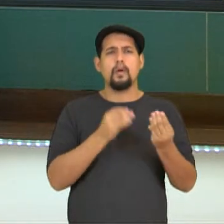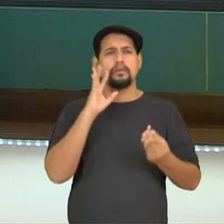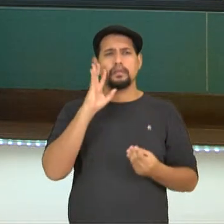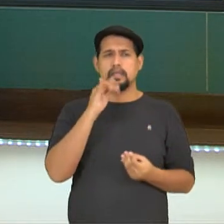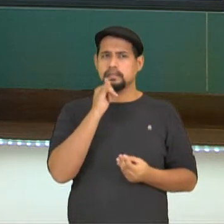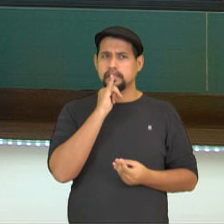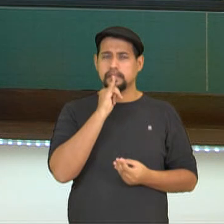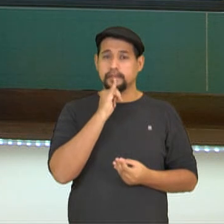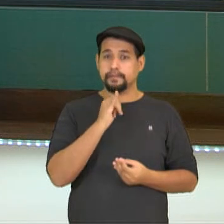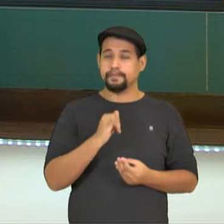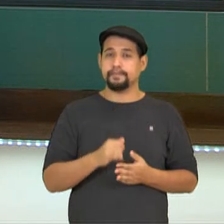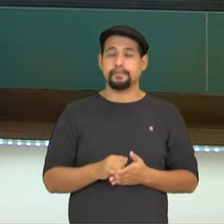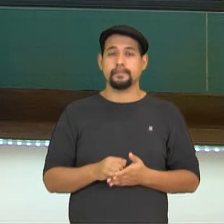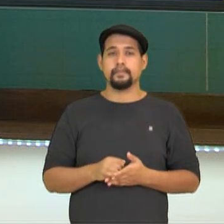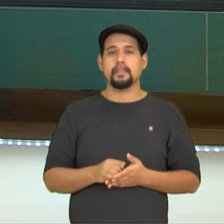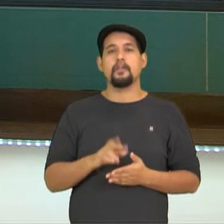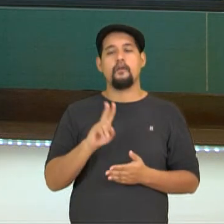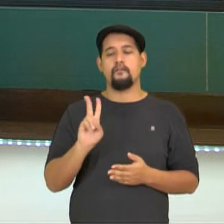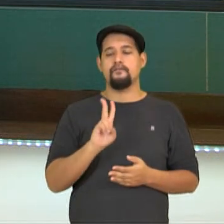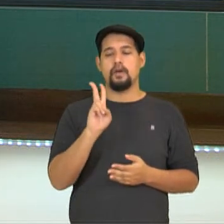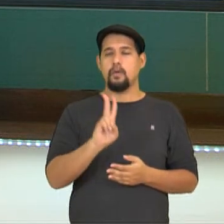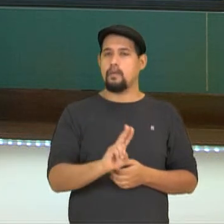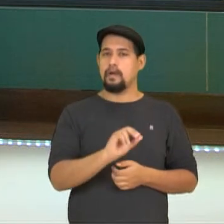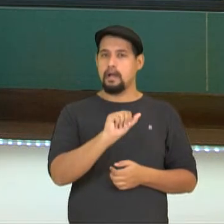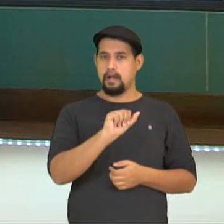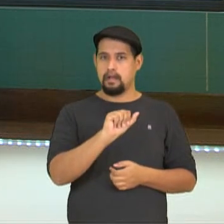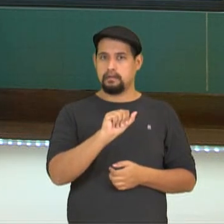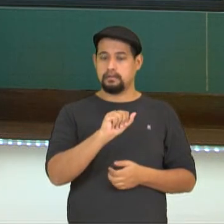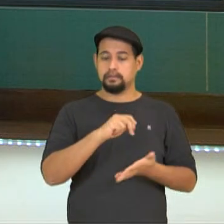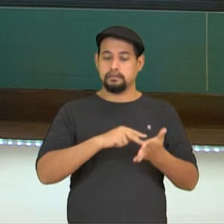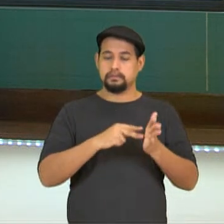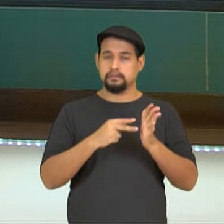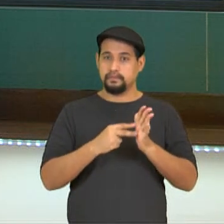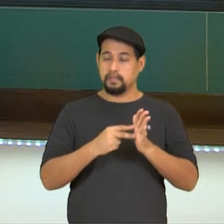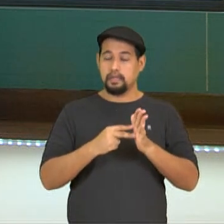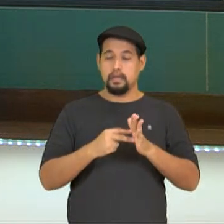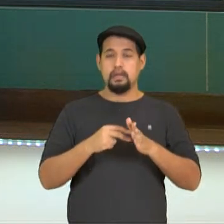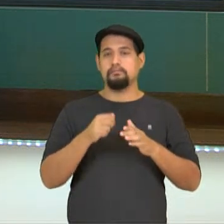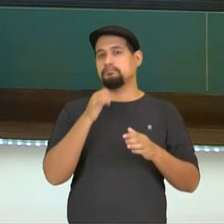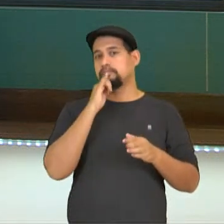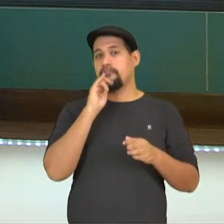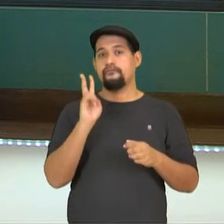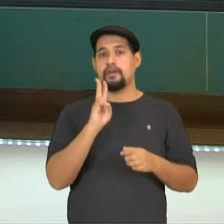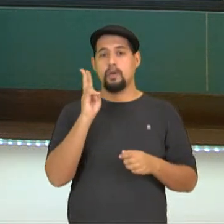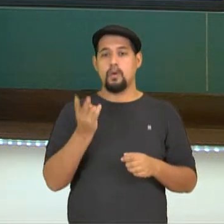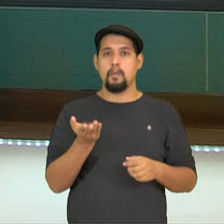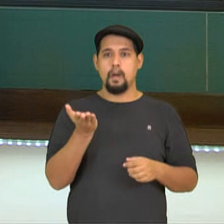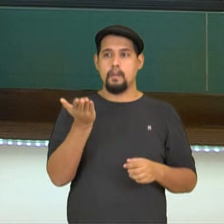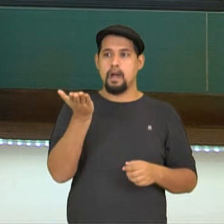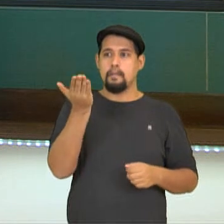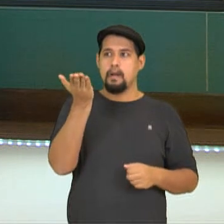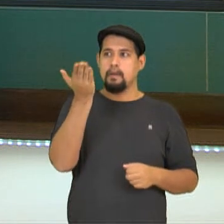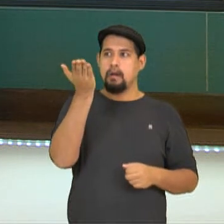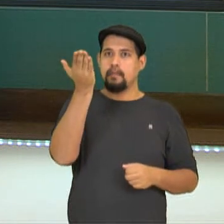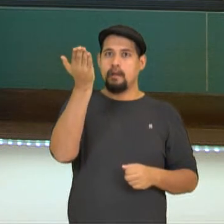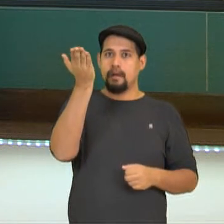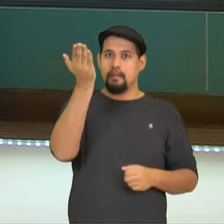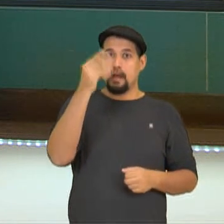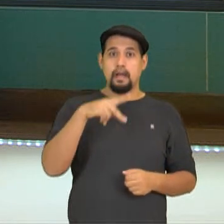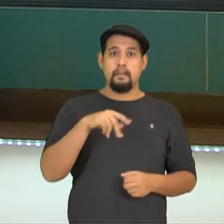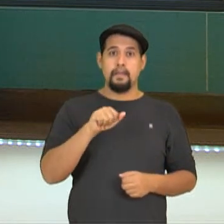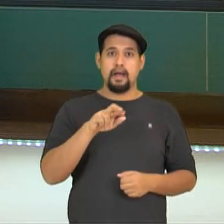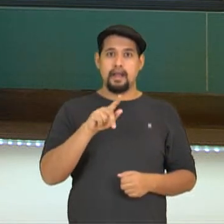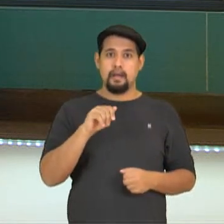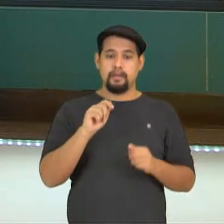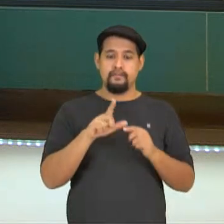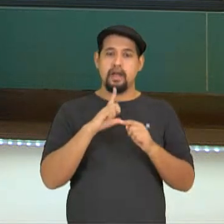né? Voltando aqui, conforme o valor do A vai aumentando, a concavidade da parábola vai diminuindo, ela vai